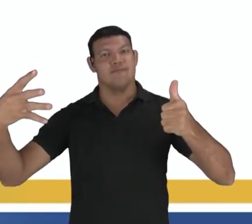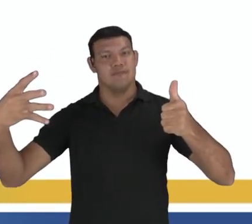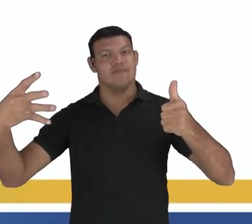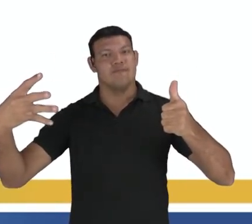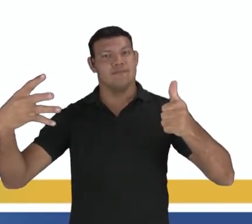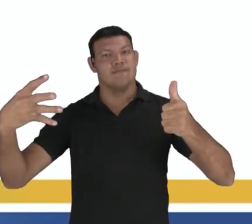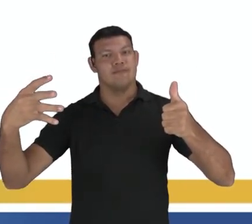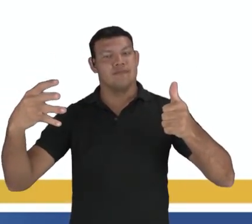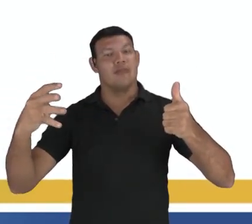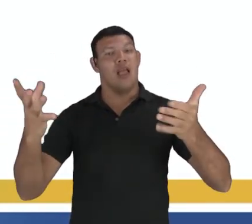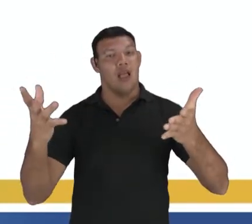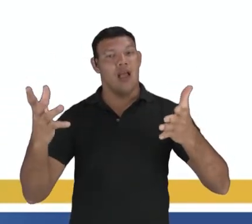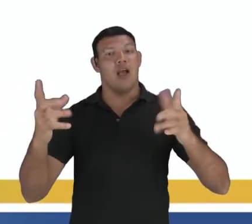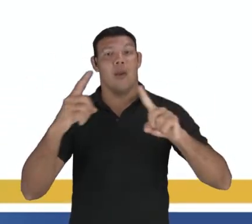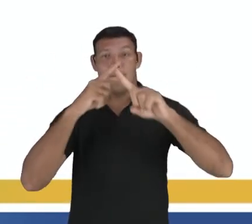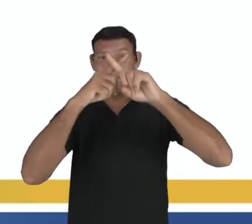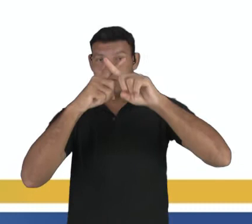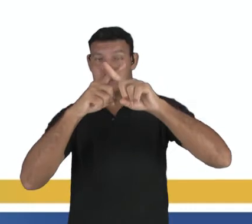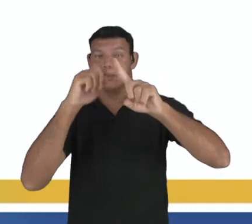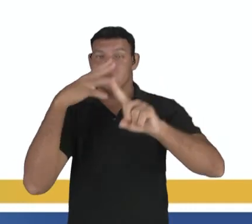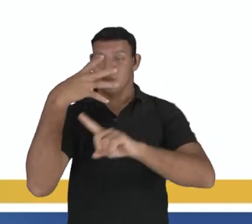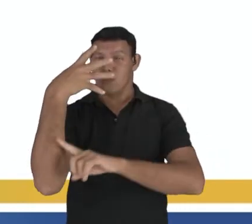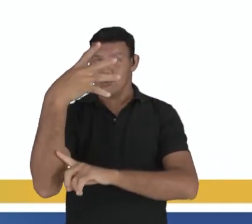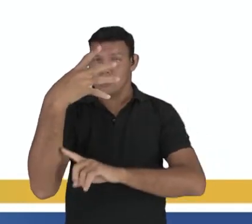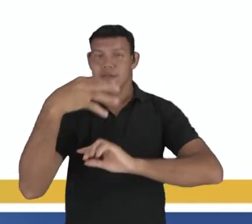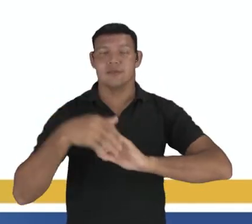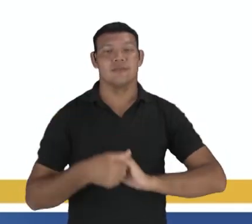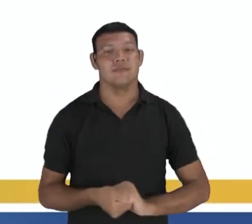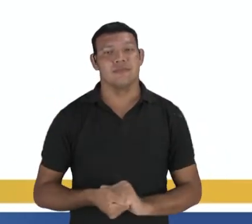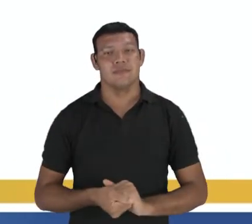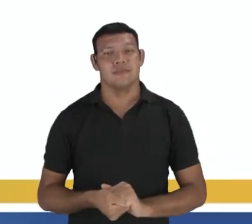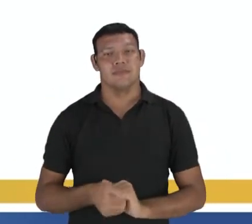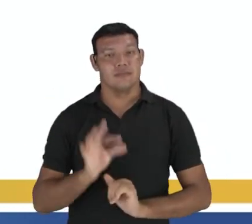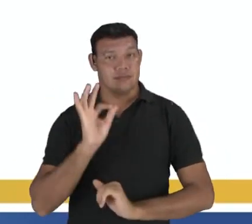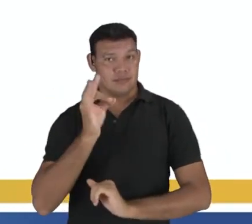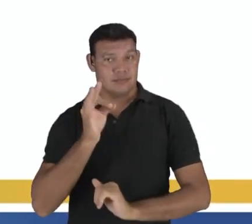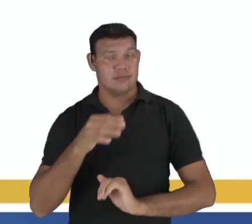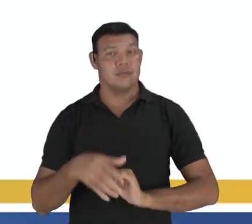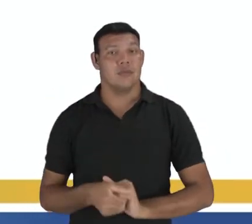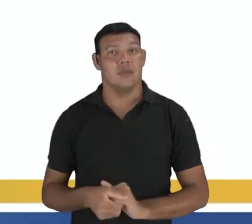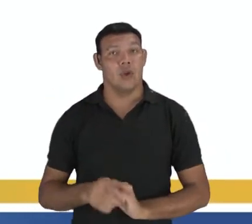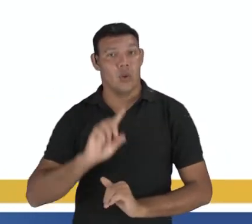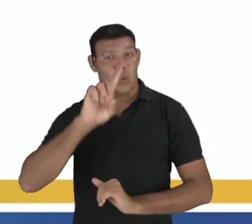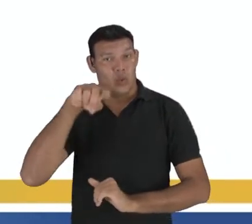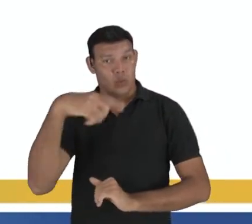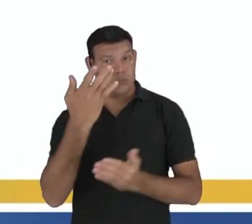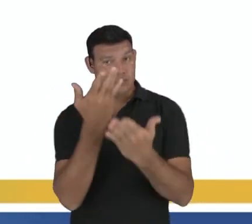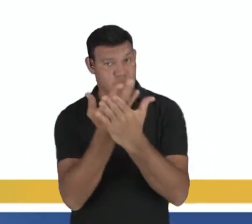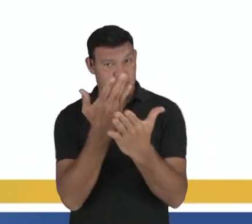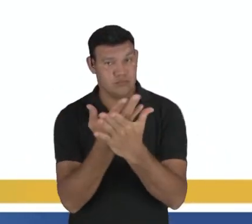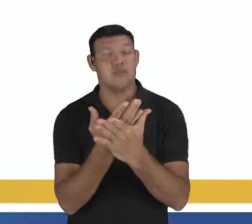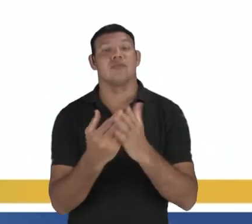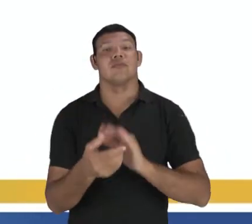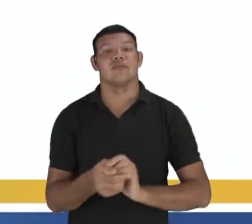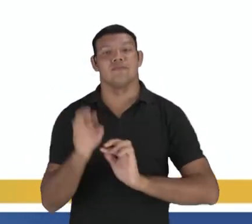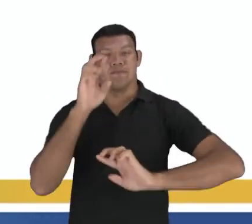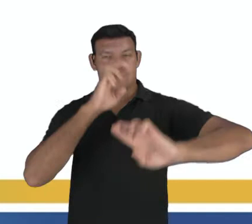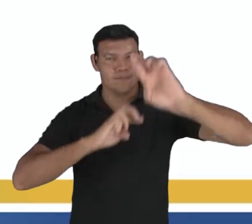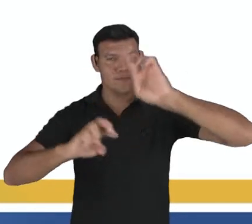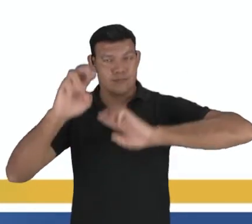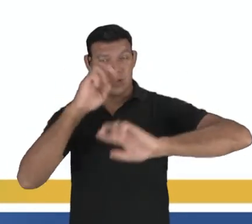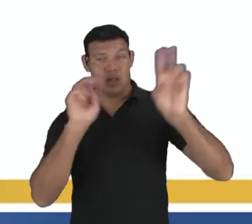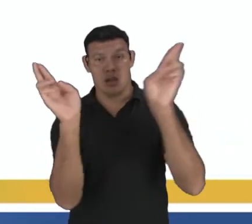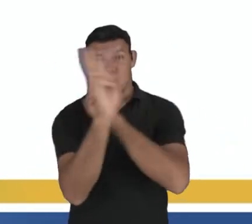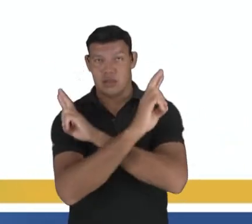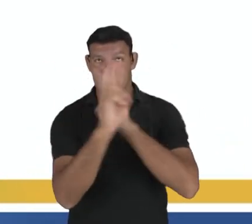um produto por 4, ou uma multiplicação por 4, certo? Uma outra situação que nós devemos observar é a